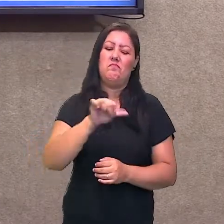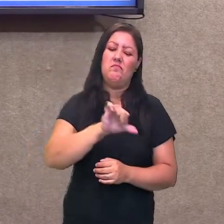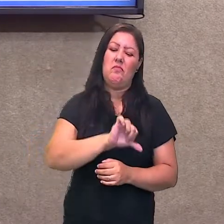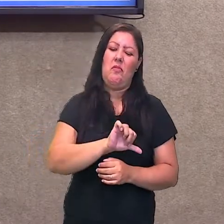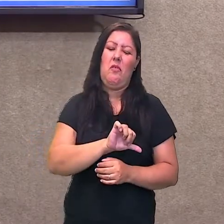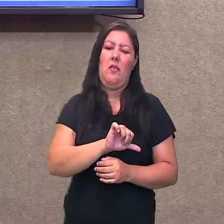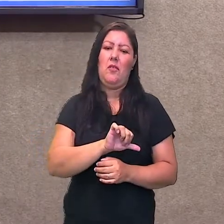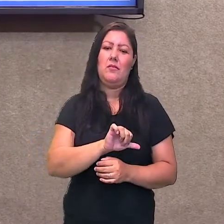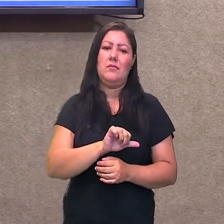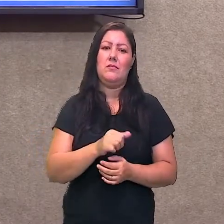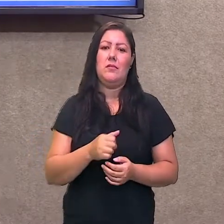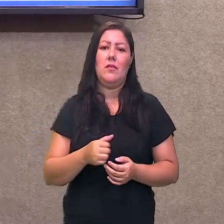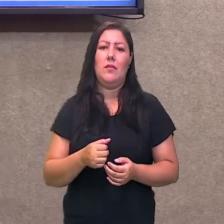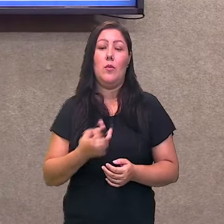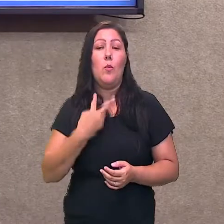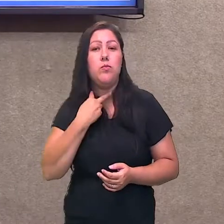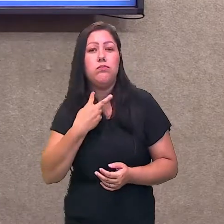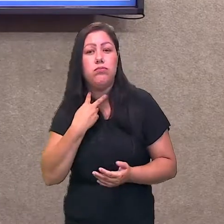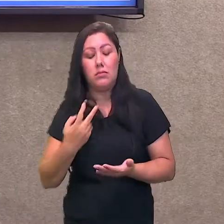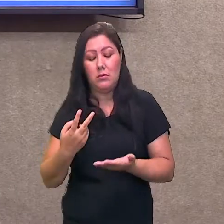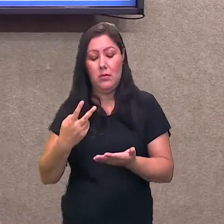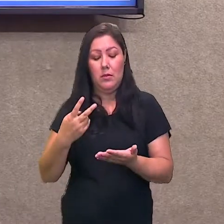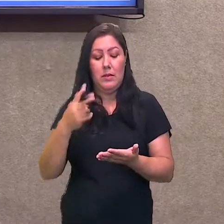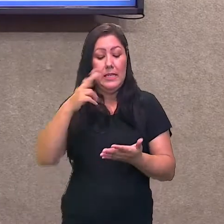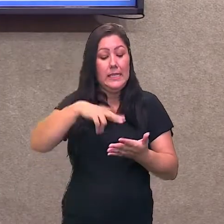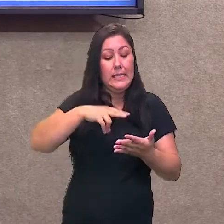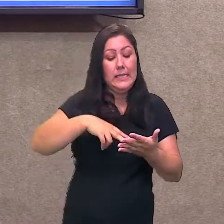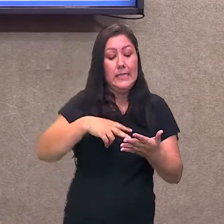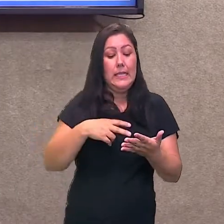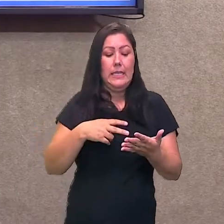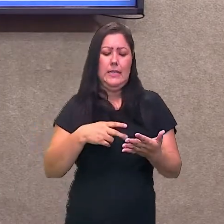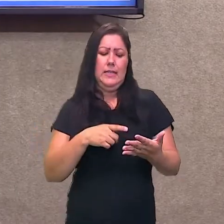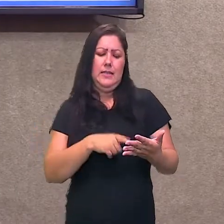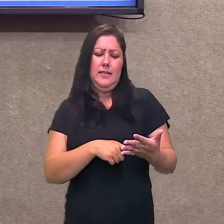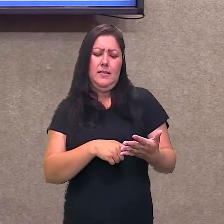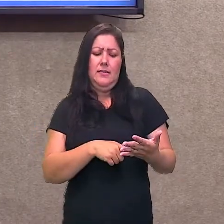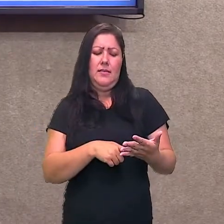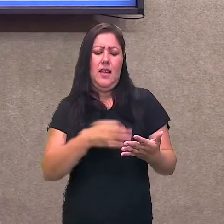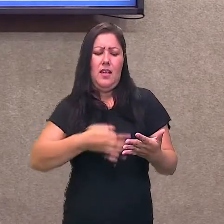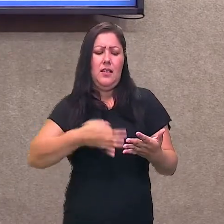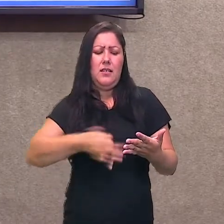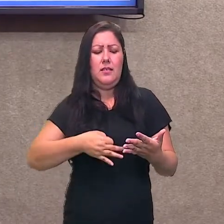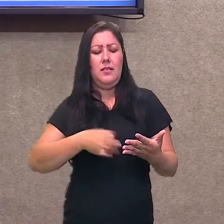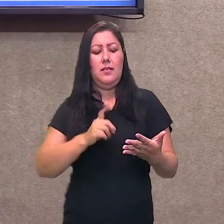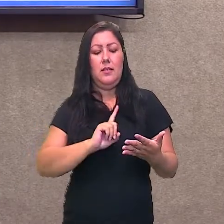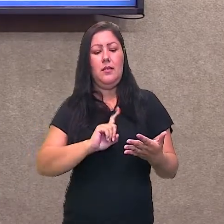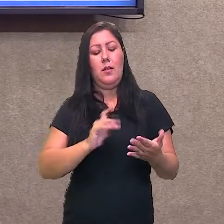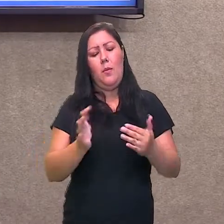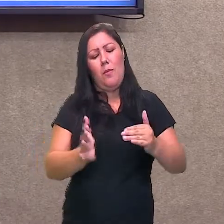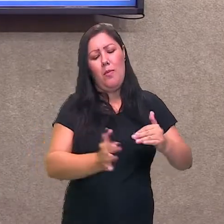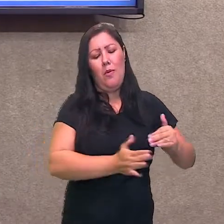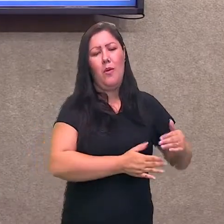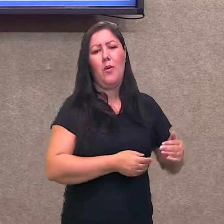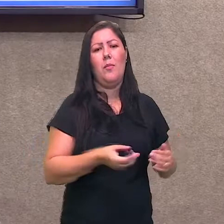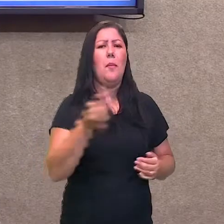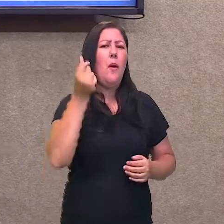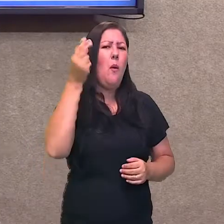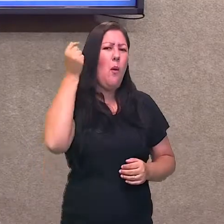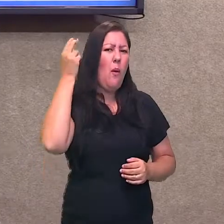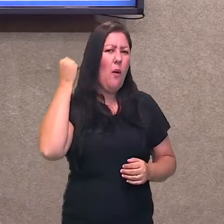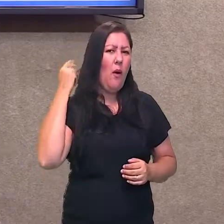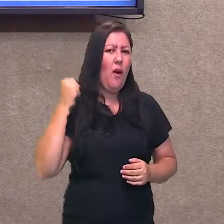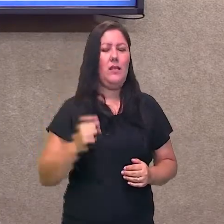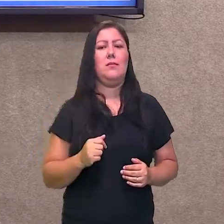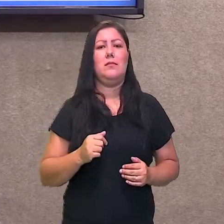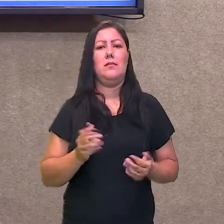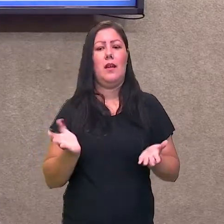sempre atualizado. É por isso que é importante ter uma data no mapa. Ok? Então,